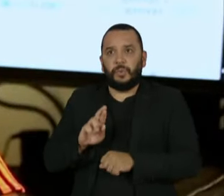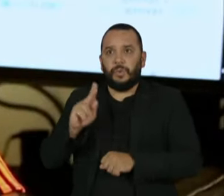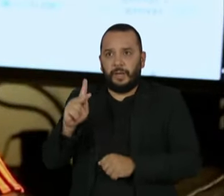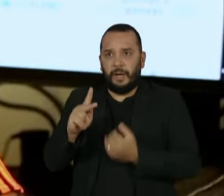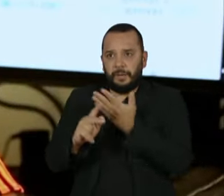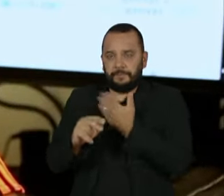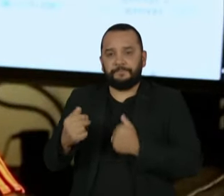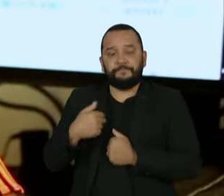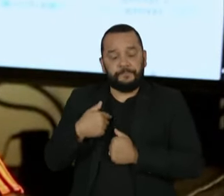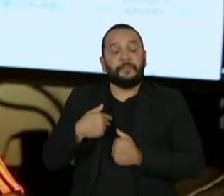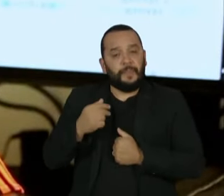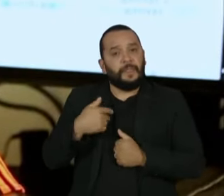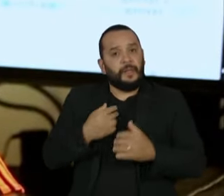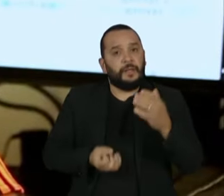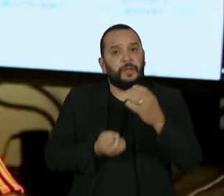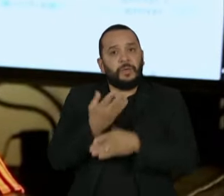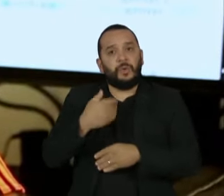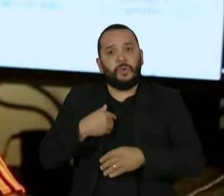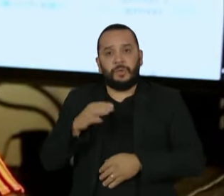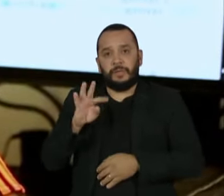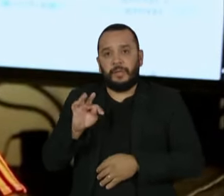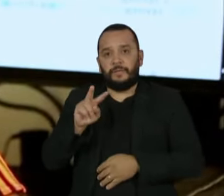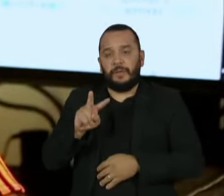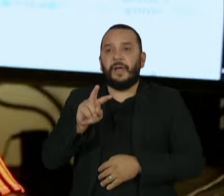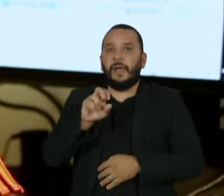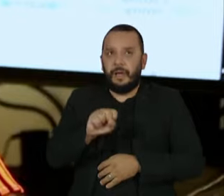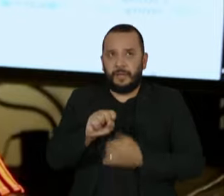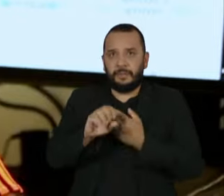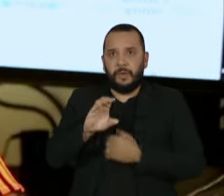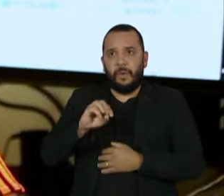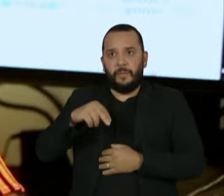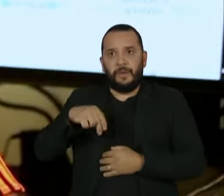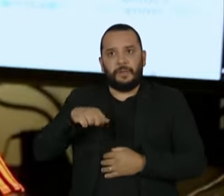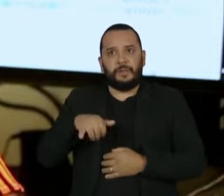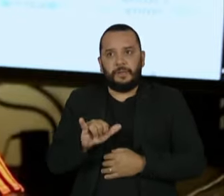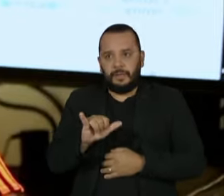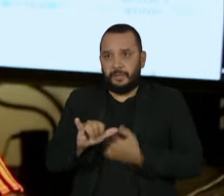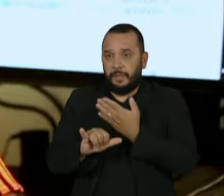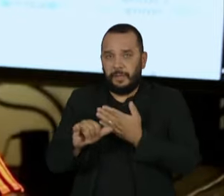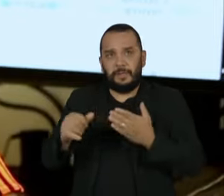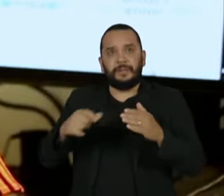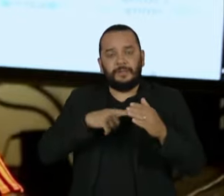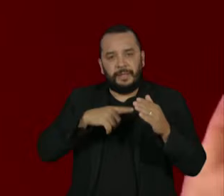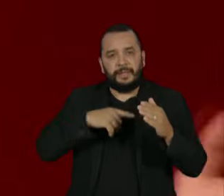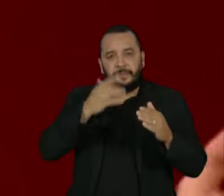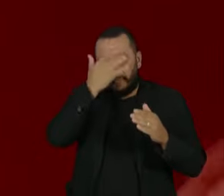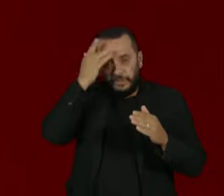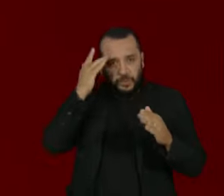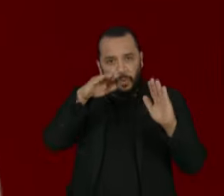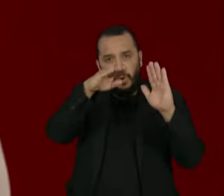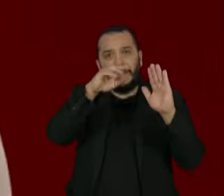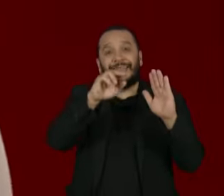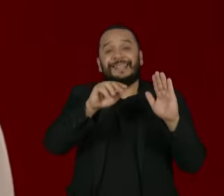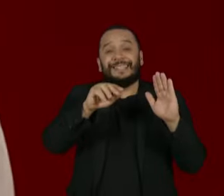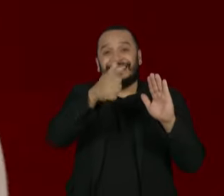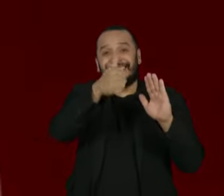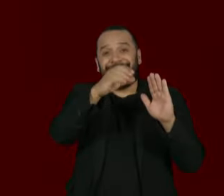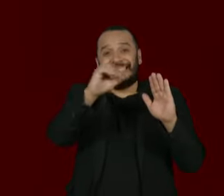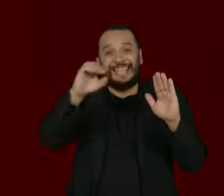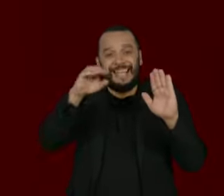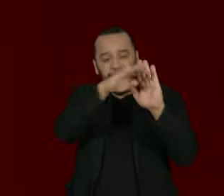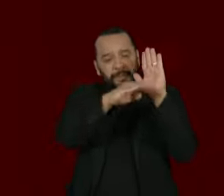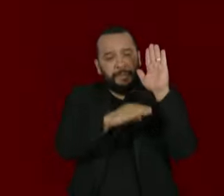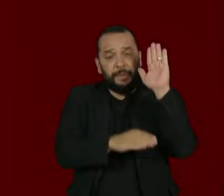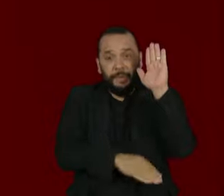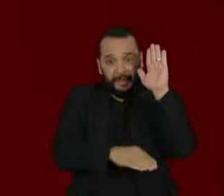fundador e cientista chefe da TDS Company foi eleito um dos 100 brasileiros mais influentes pela revista Época em